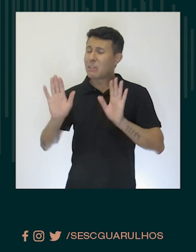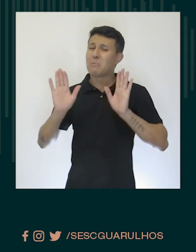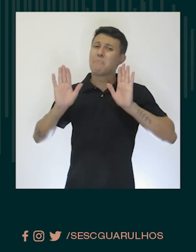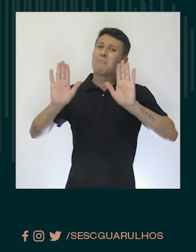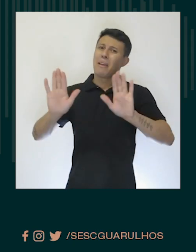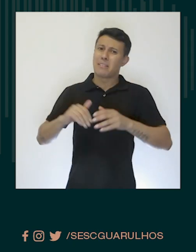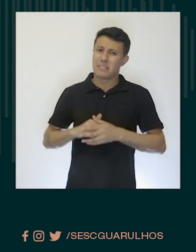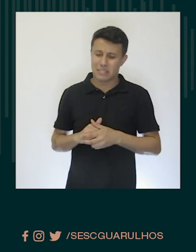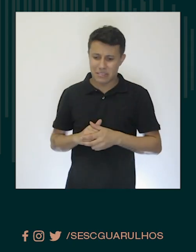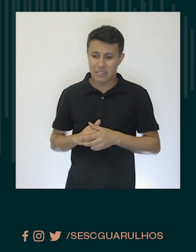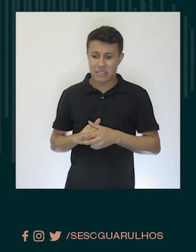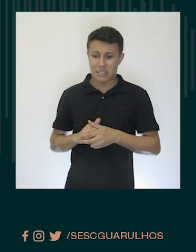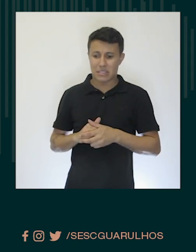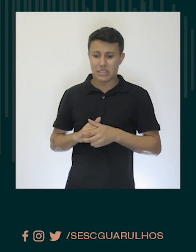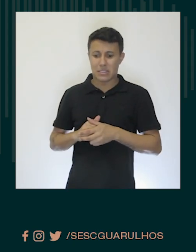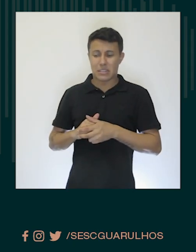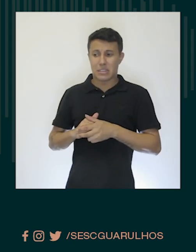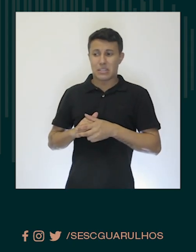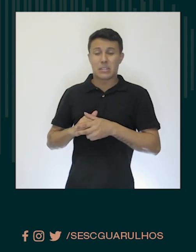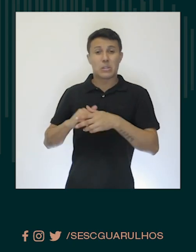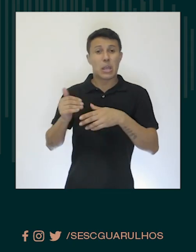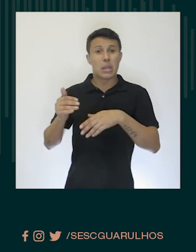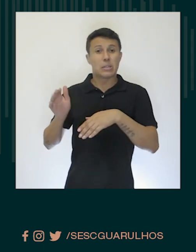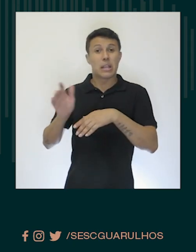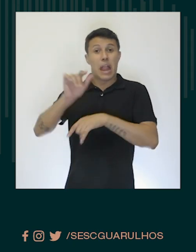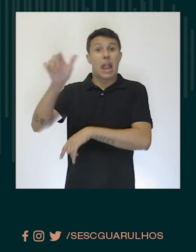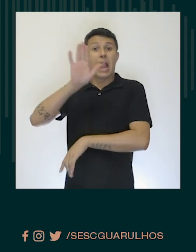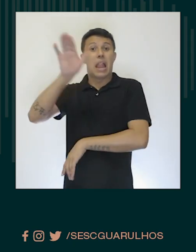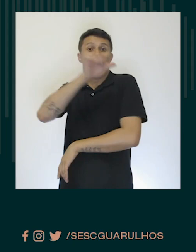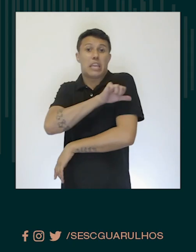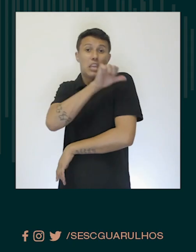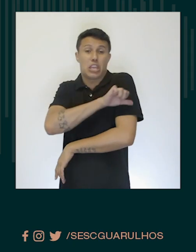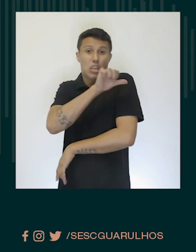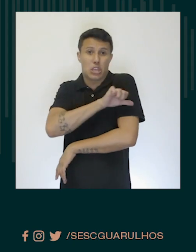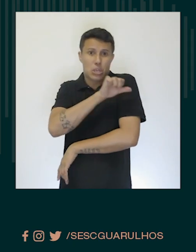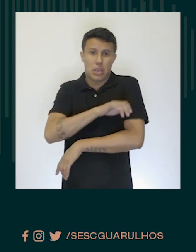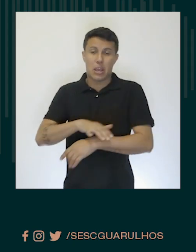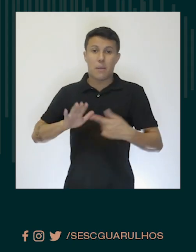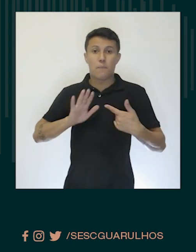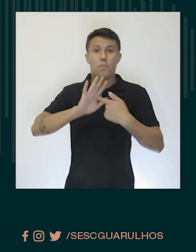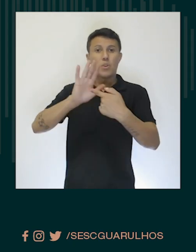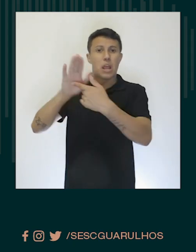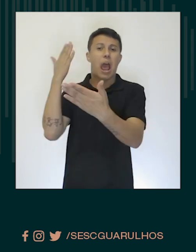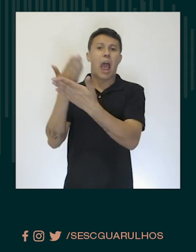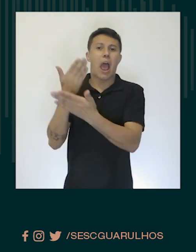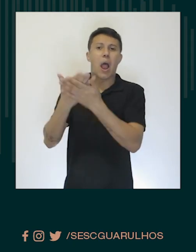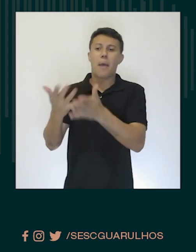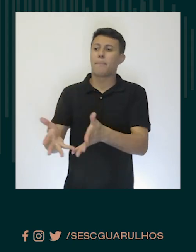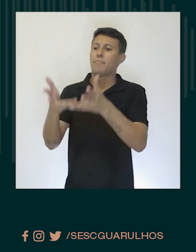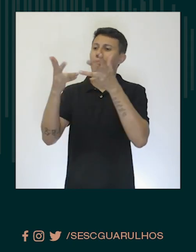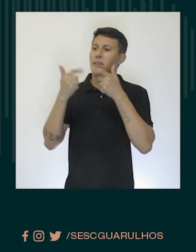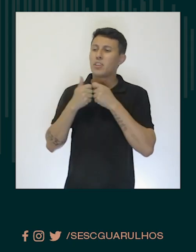certo, mas é o Centro de Cinema Zózimo, que do Rio de Janeiro. Que eles estão apresentando lives